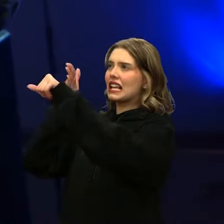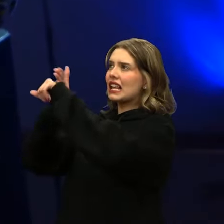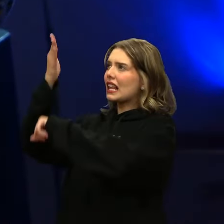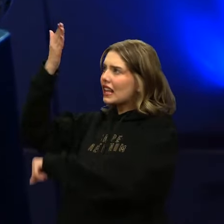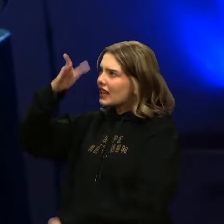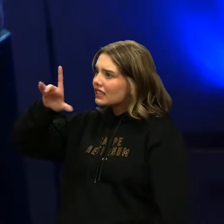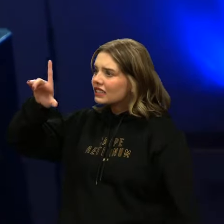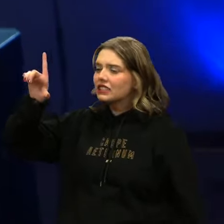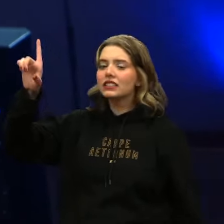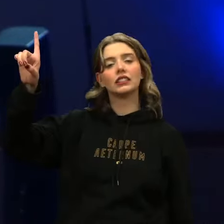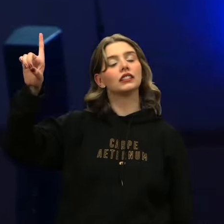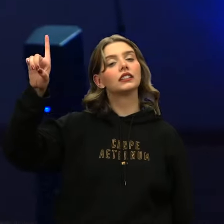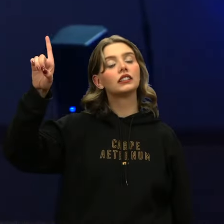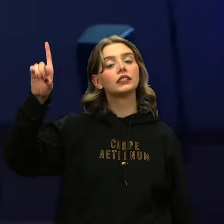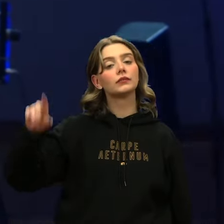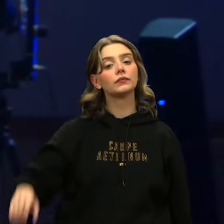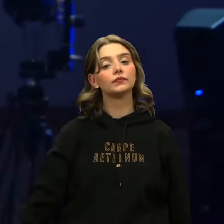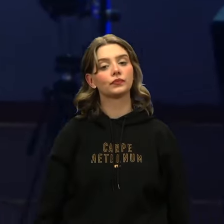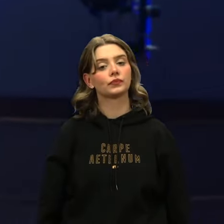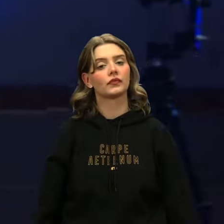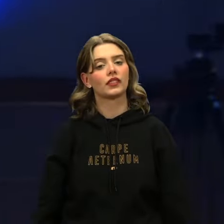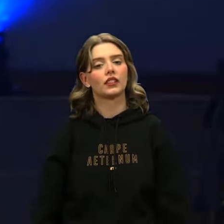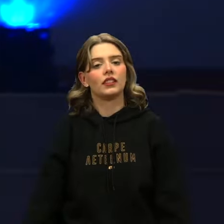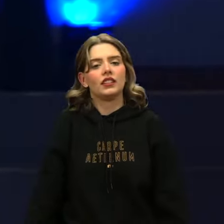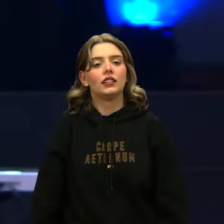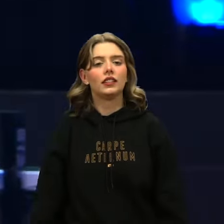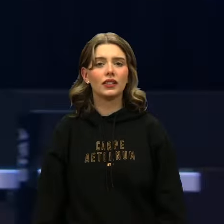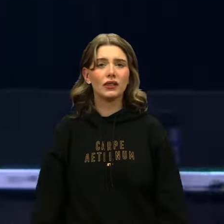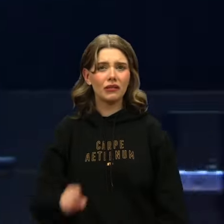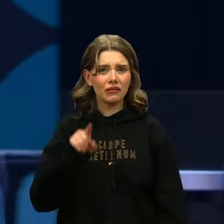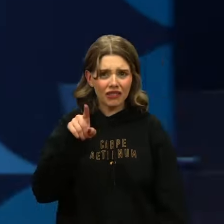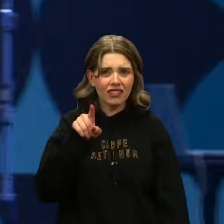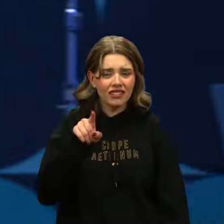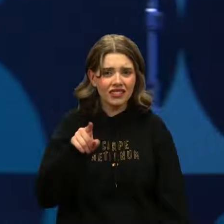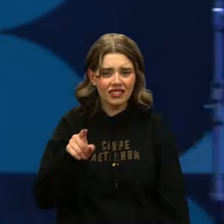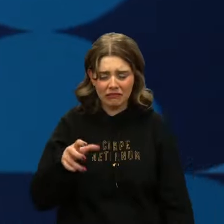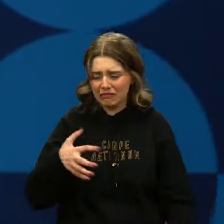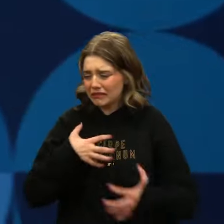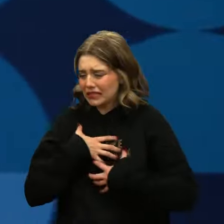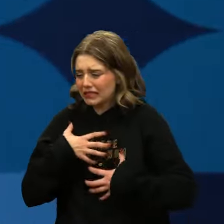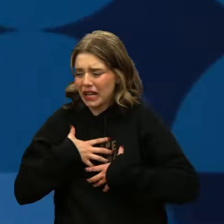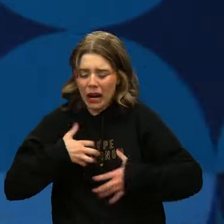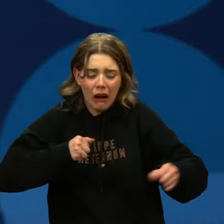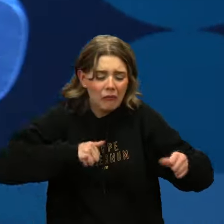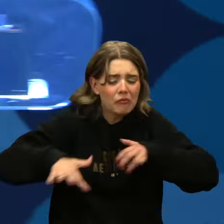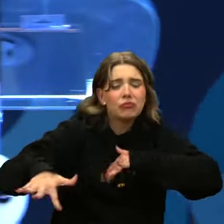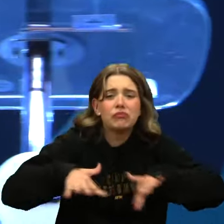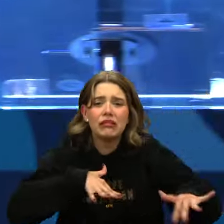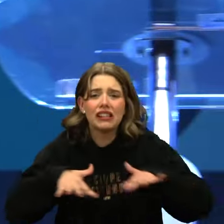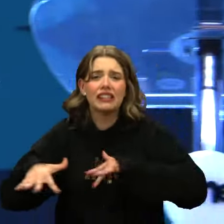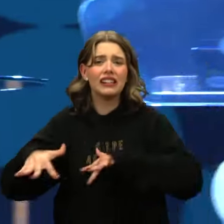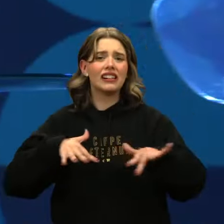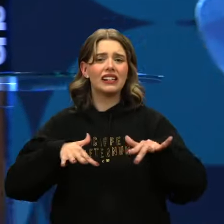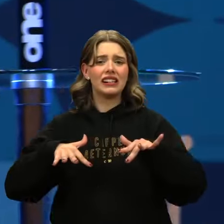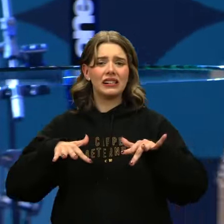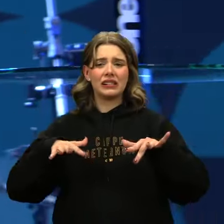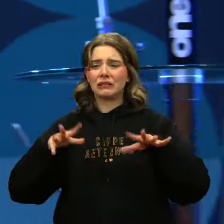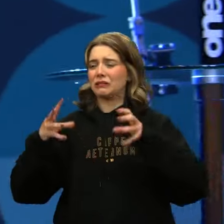carimbado. Por isso, filhos, quando vocês estiverem sendo abalados, quando vocês estiverem com